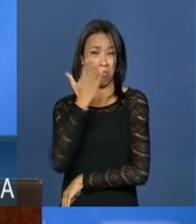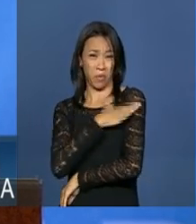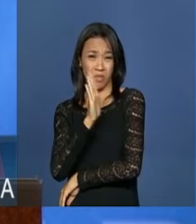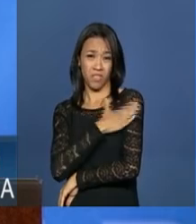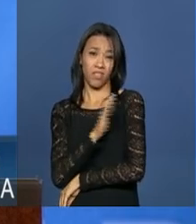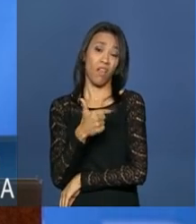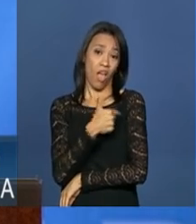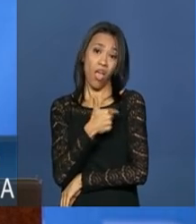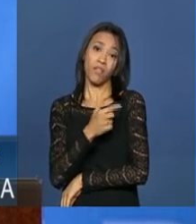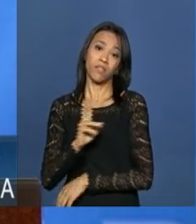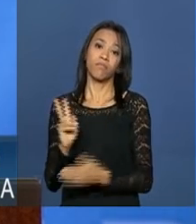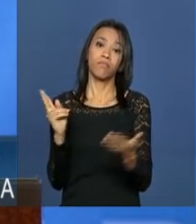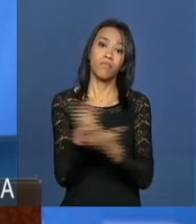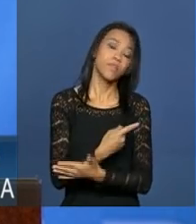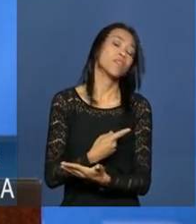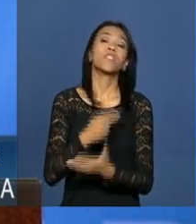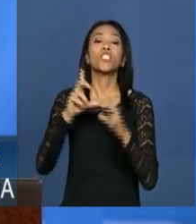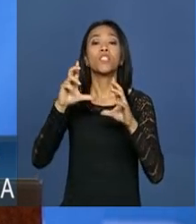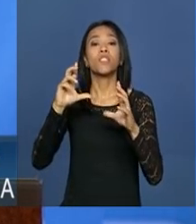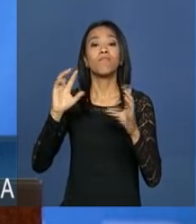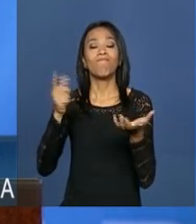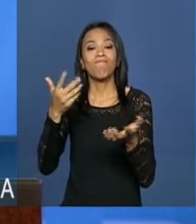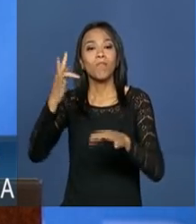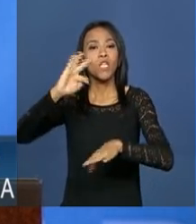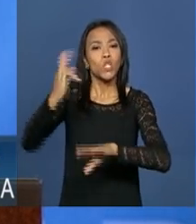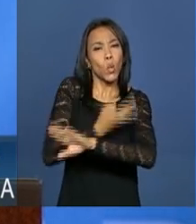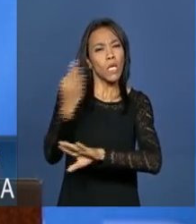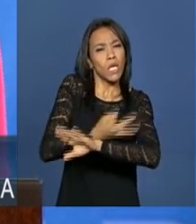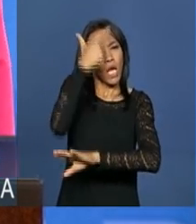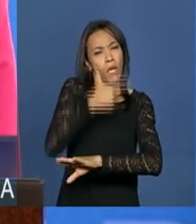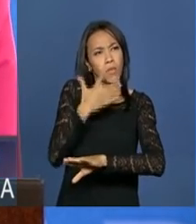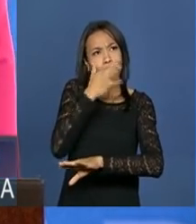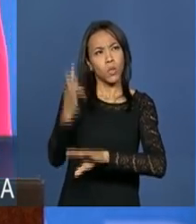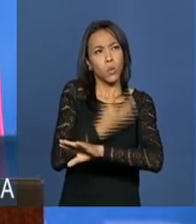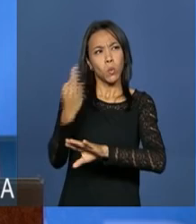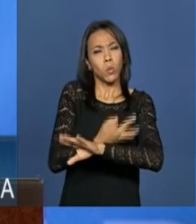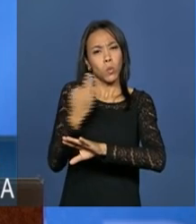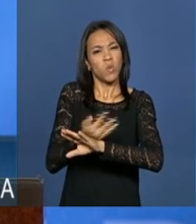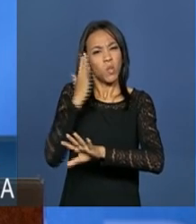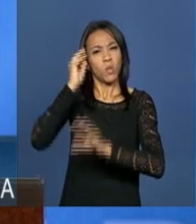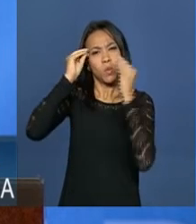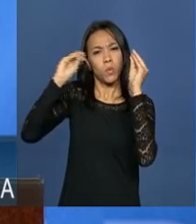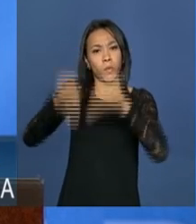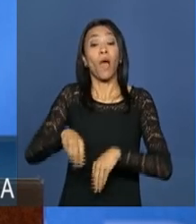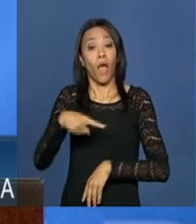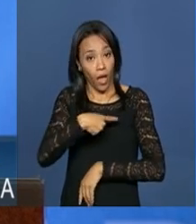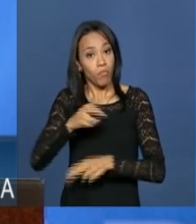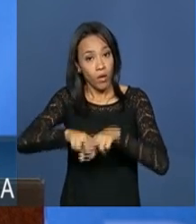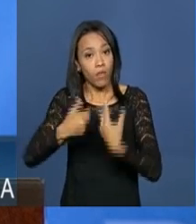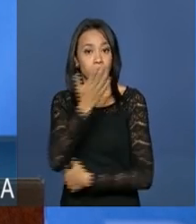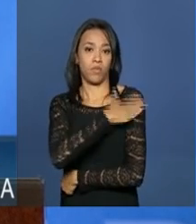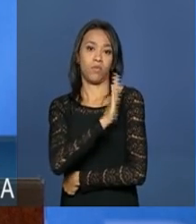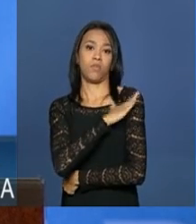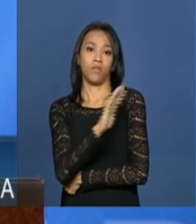o motivador da intolerância. A gente também sabe disso. A intolerância é